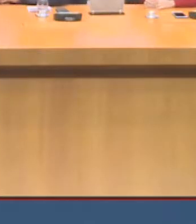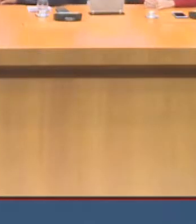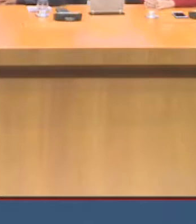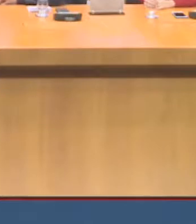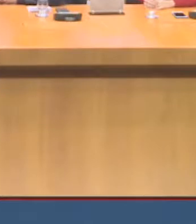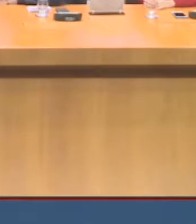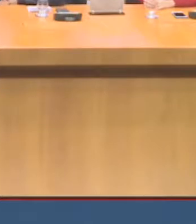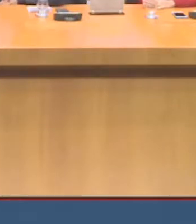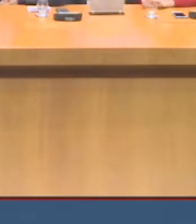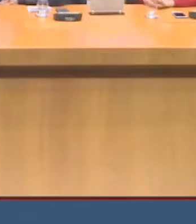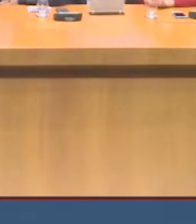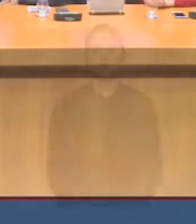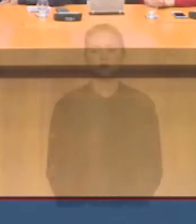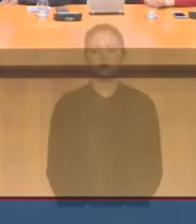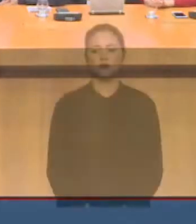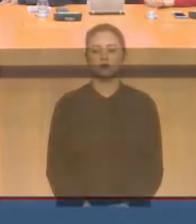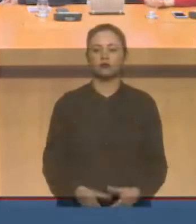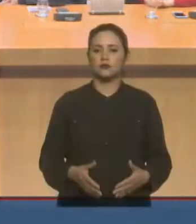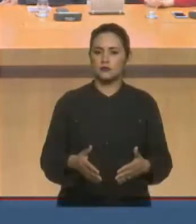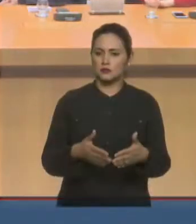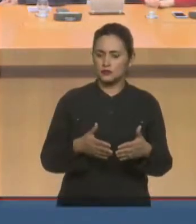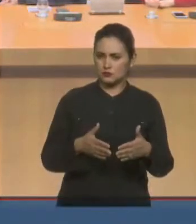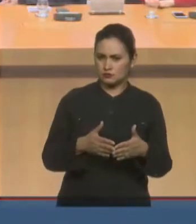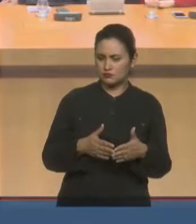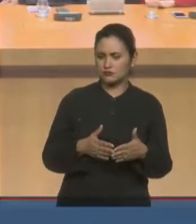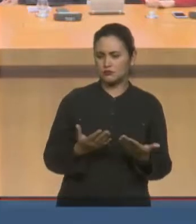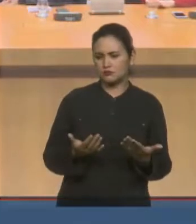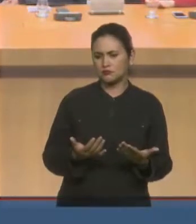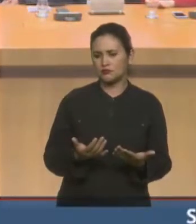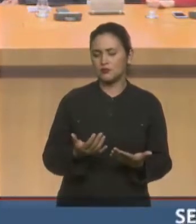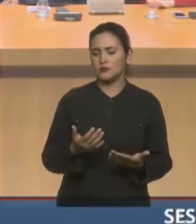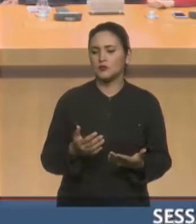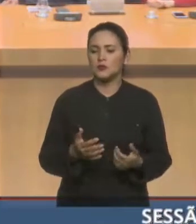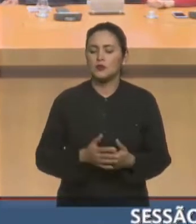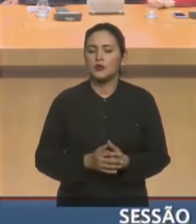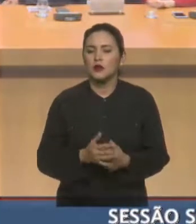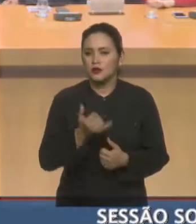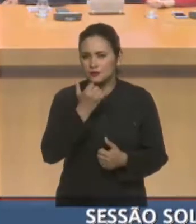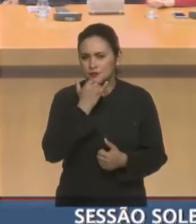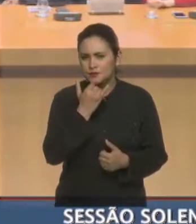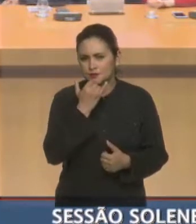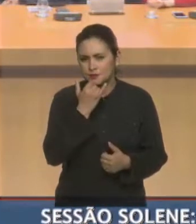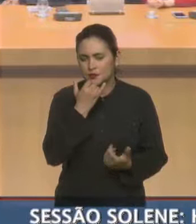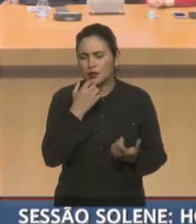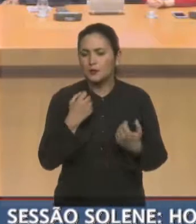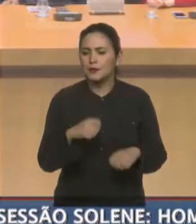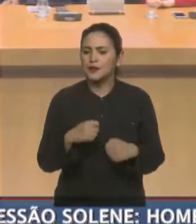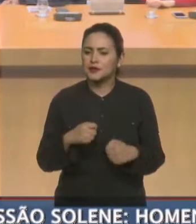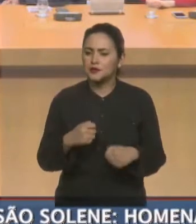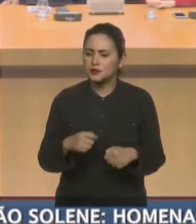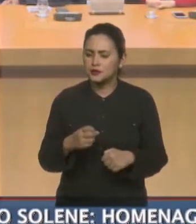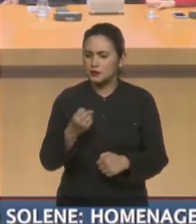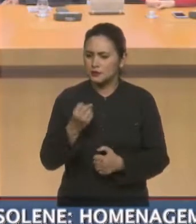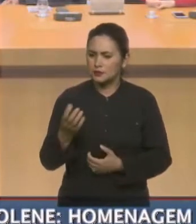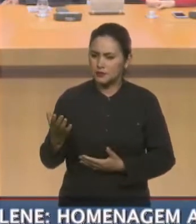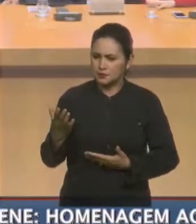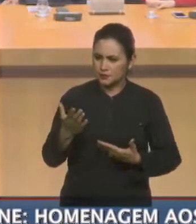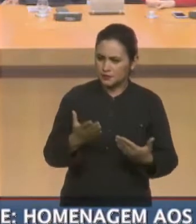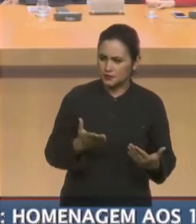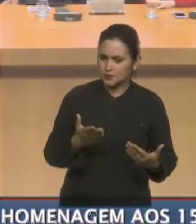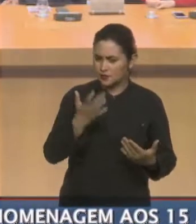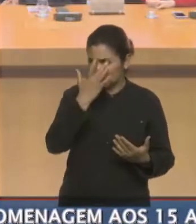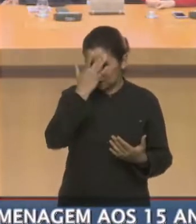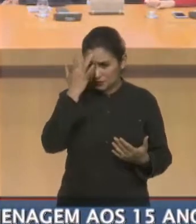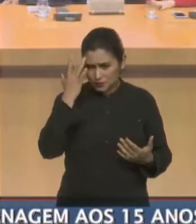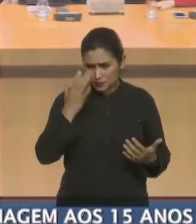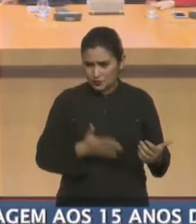Só vou pedir permissão aqui do presidente para me penitenciar, porque eu preciso saudar o pessoal aqui do apoio, os funcionários aqui da Casa da Assembleia, porque nessas